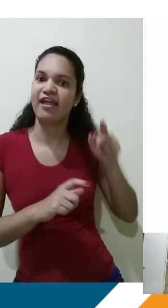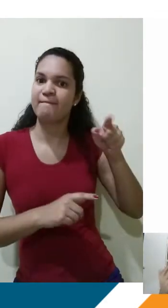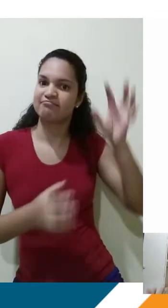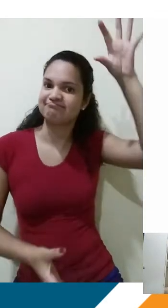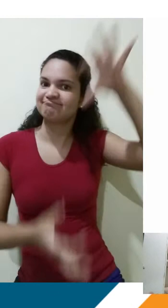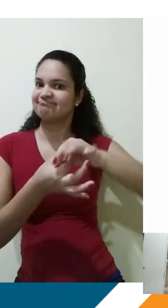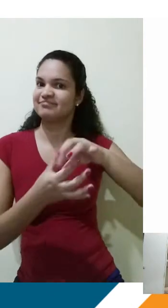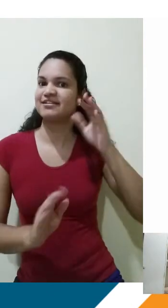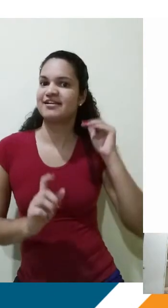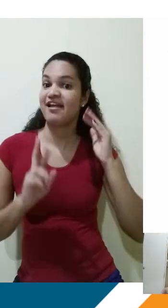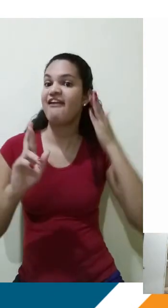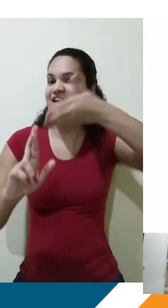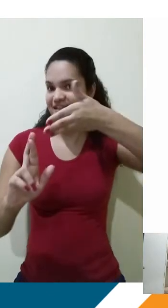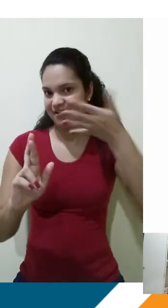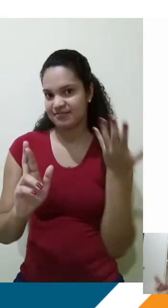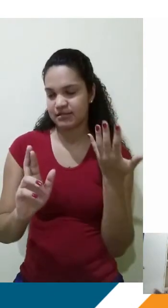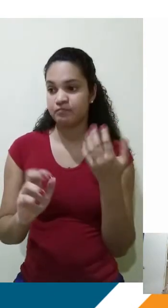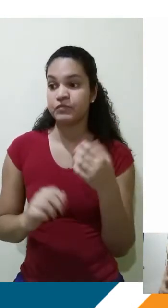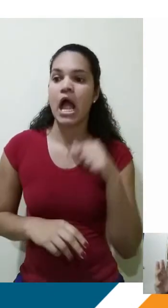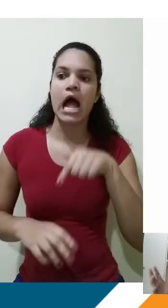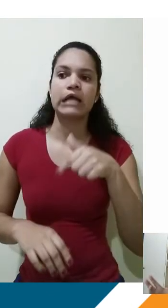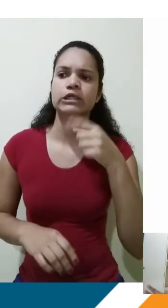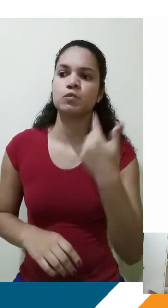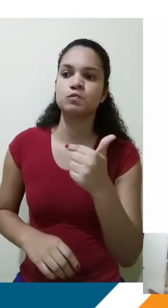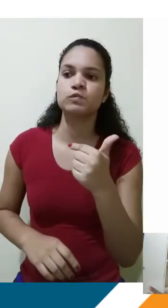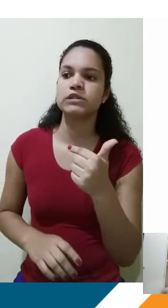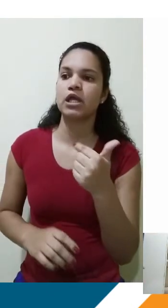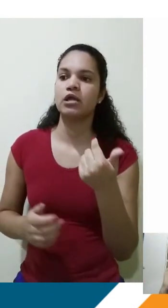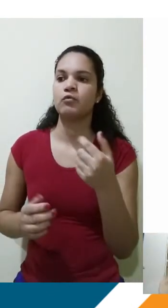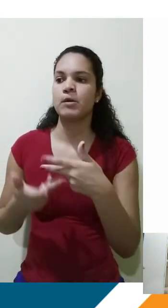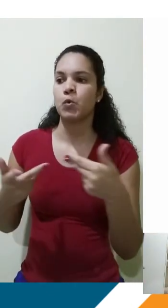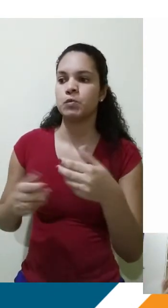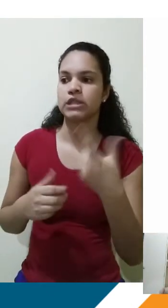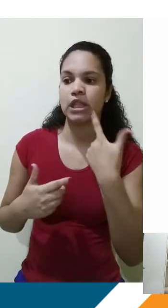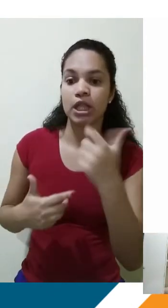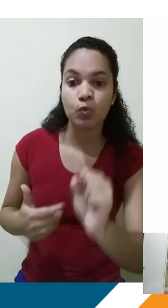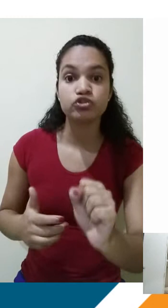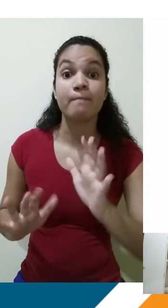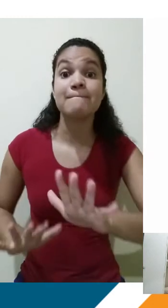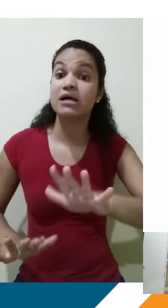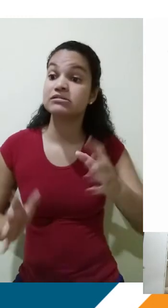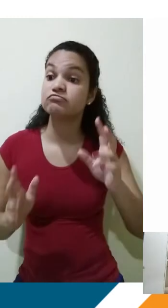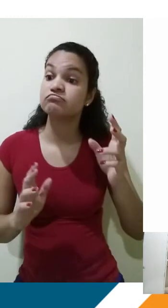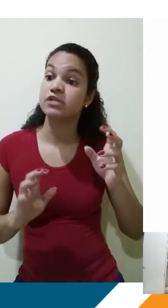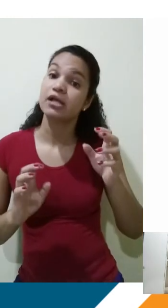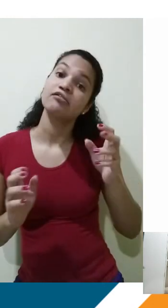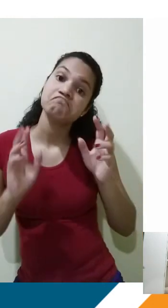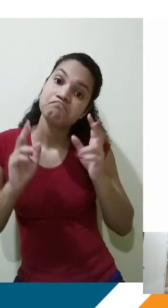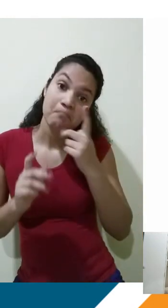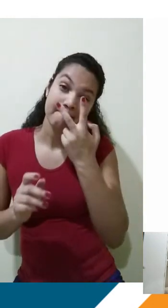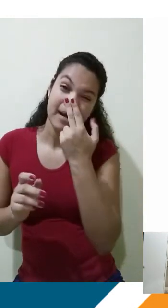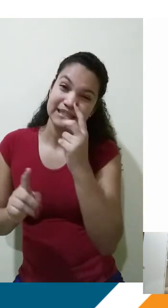referência, é através da coesão. Aqui eu não tenho um elemento linguístico, não é a própria definição de coesão, mas o processo é muito semelhante. Mas então vamos